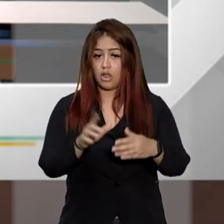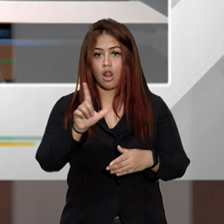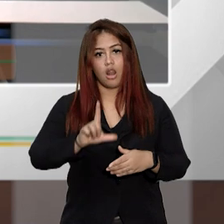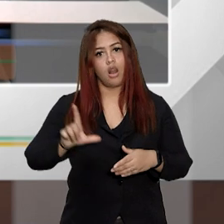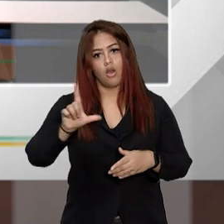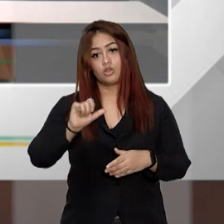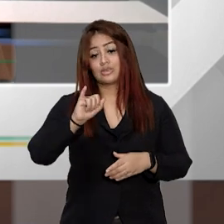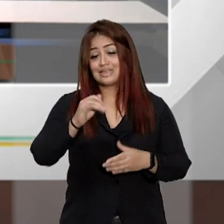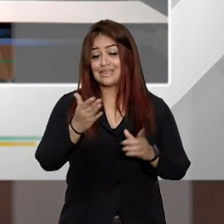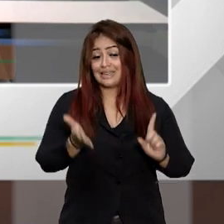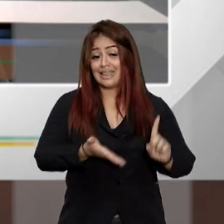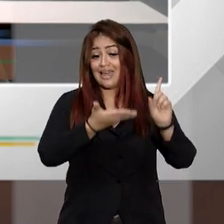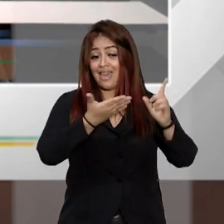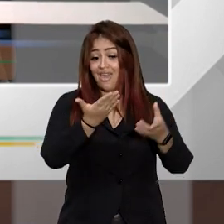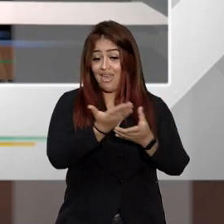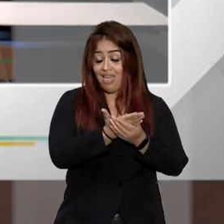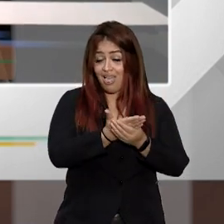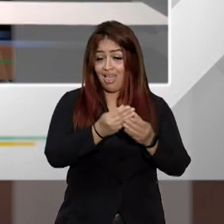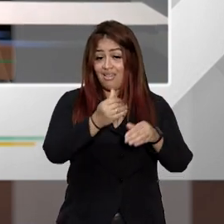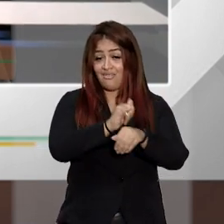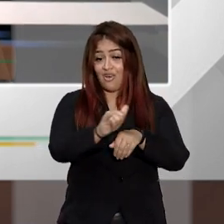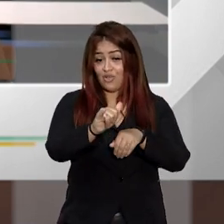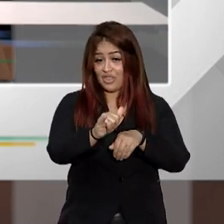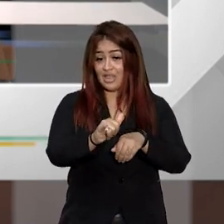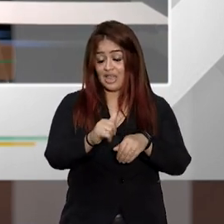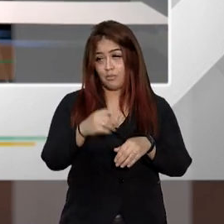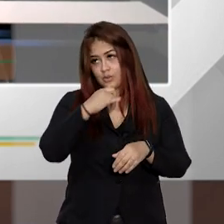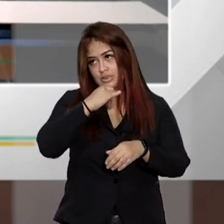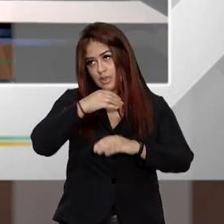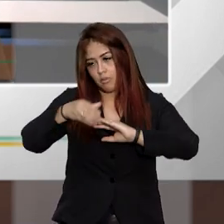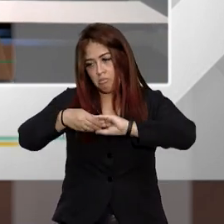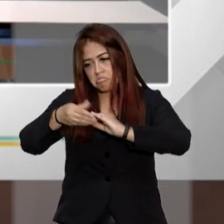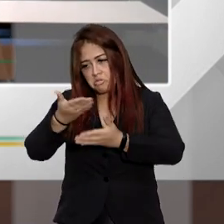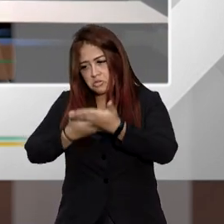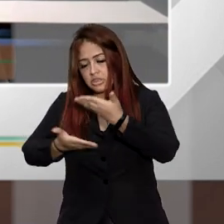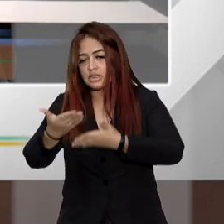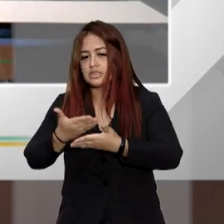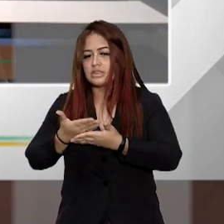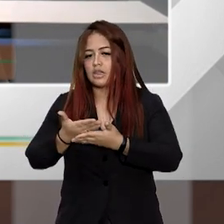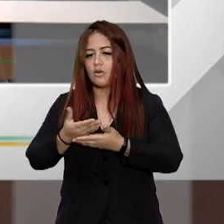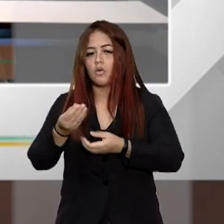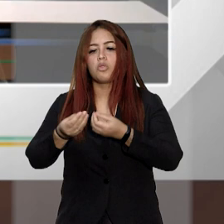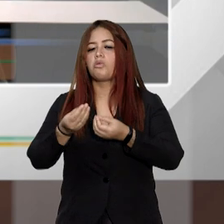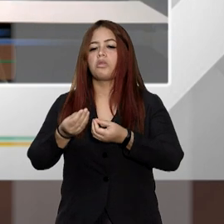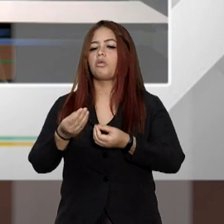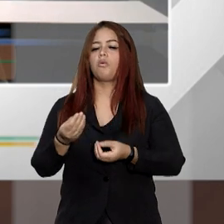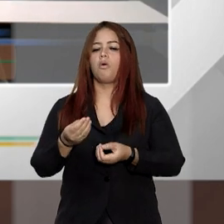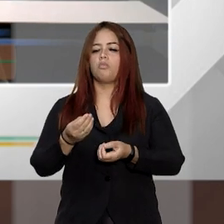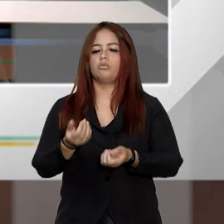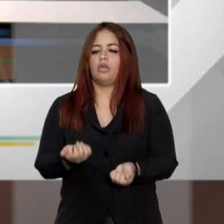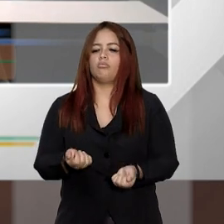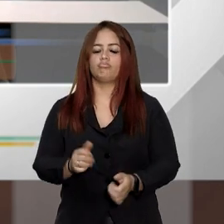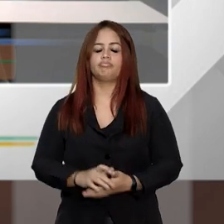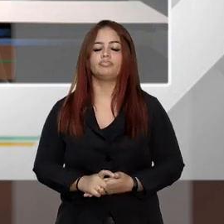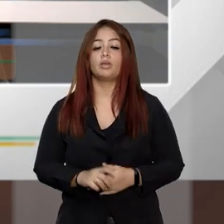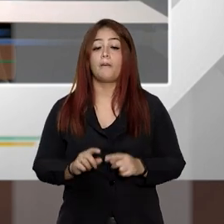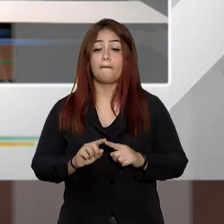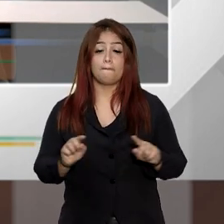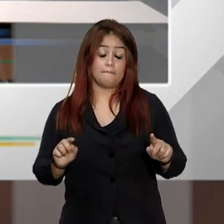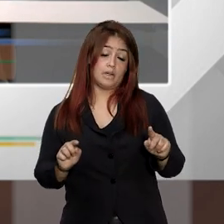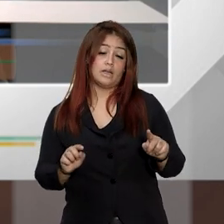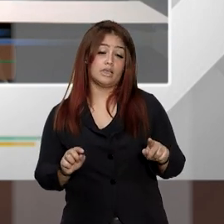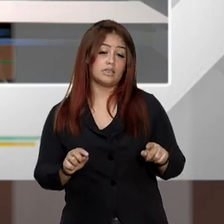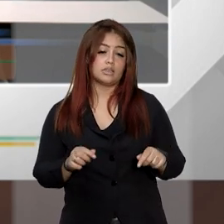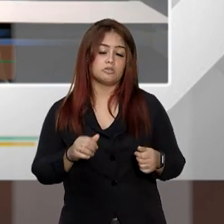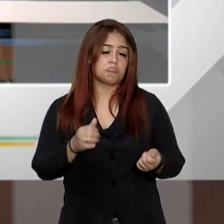Lógico que a ausência da parte ré numa conciliação, ela impede a realização do ato de conciliar, mas, como